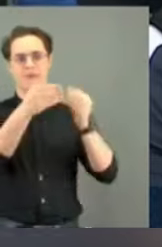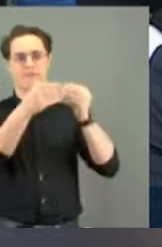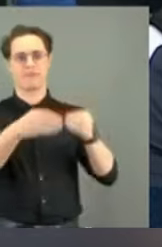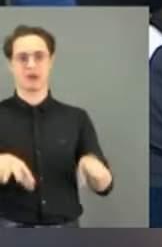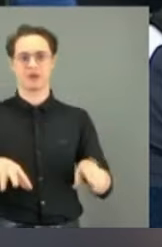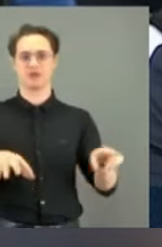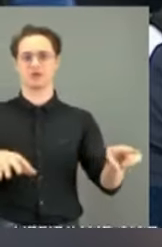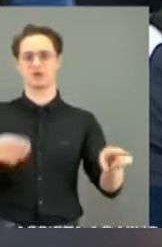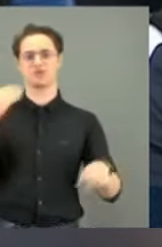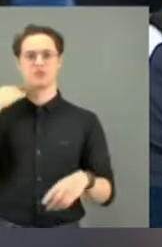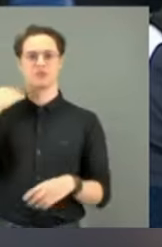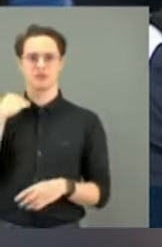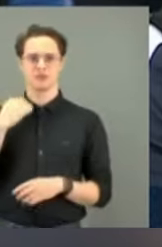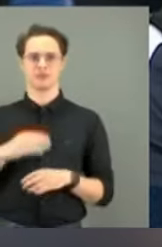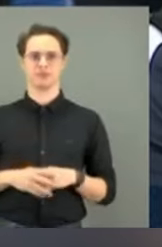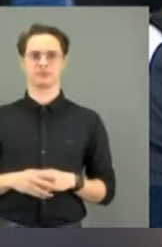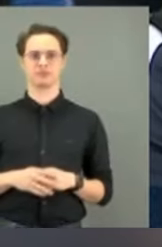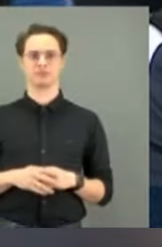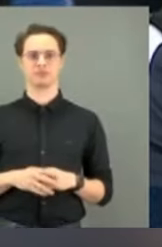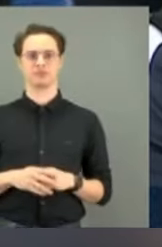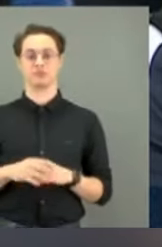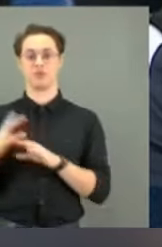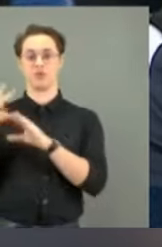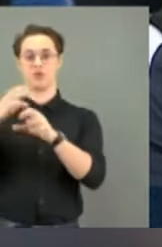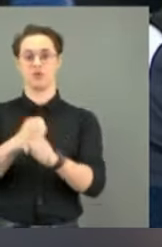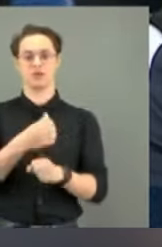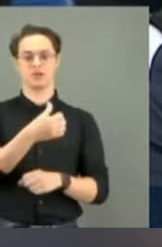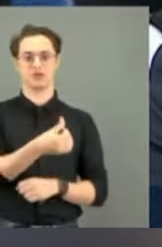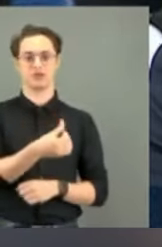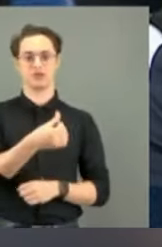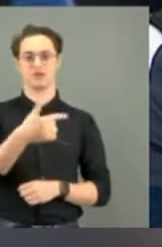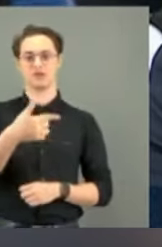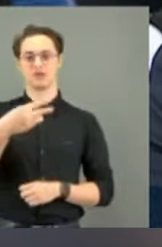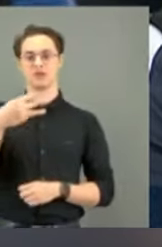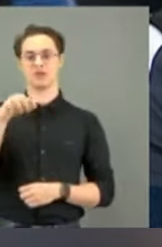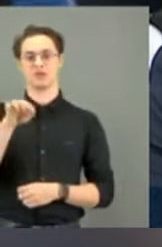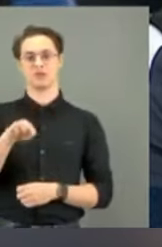instituição bancária, no montante de R$